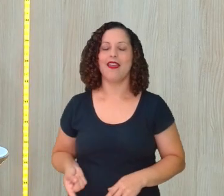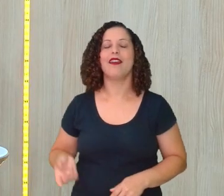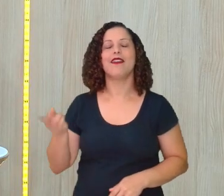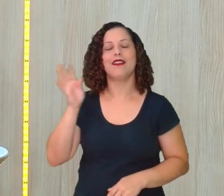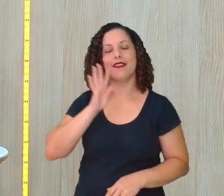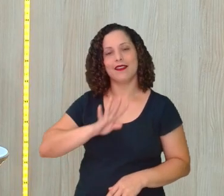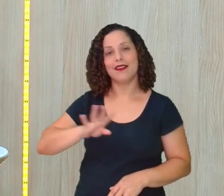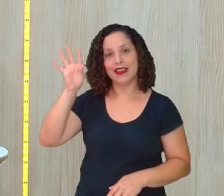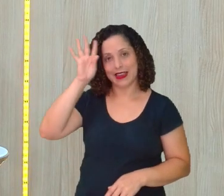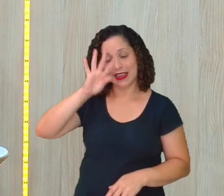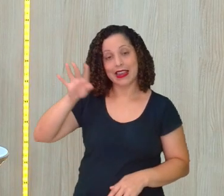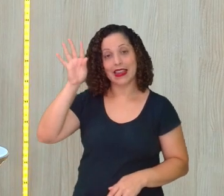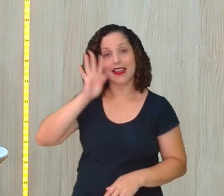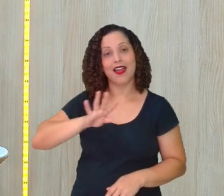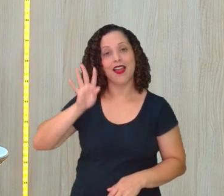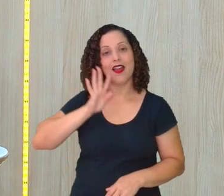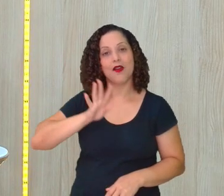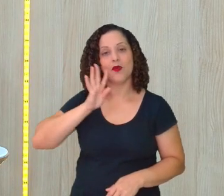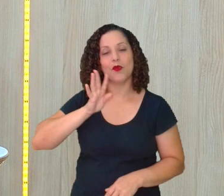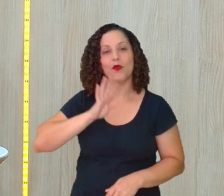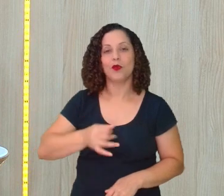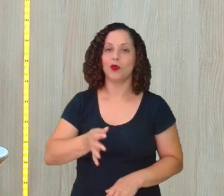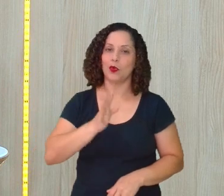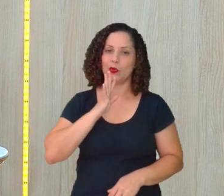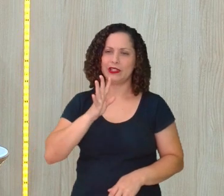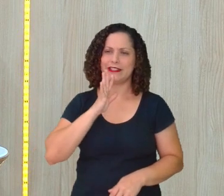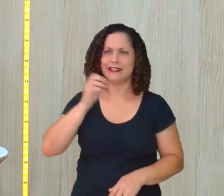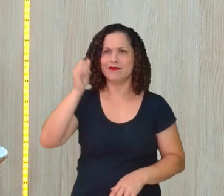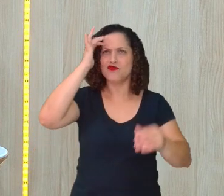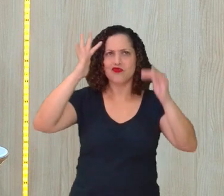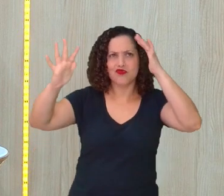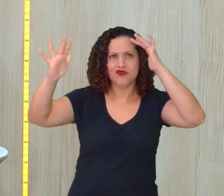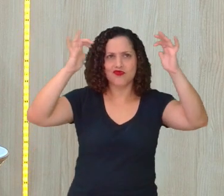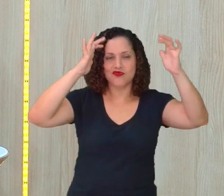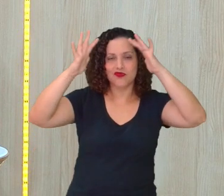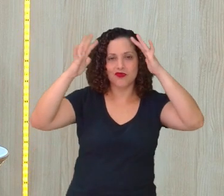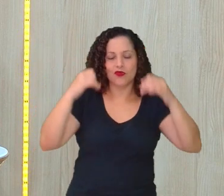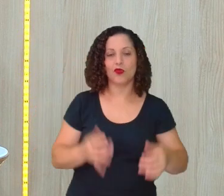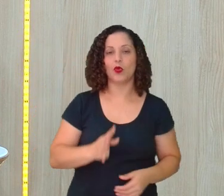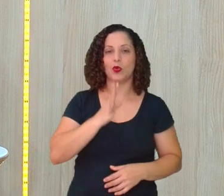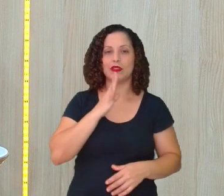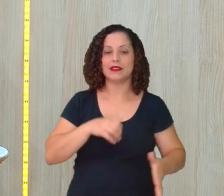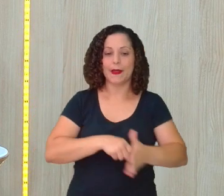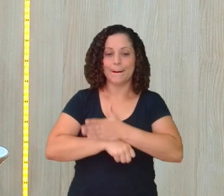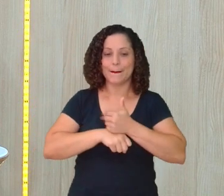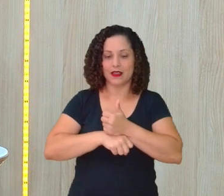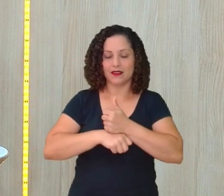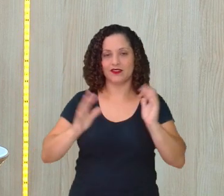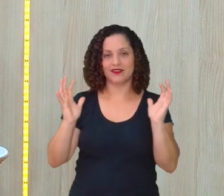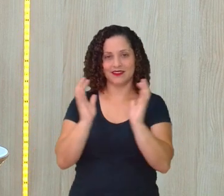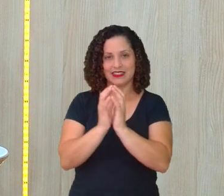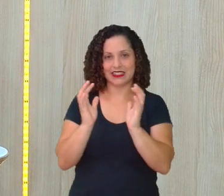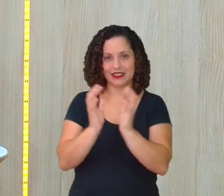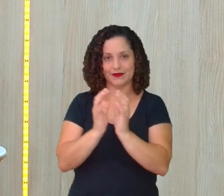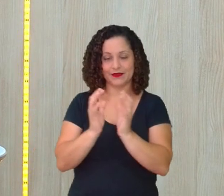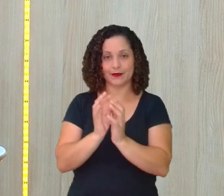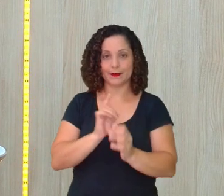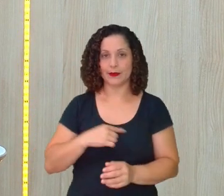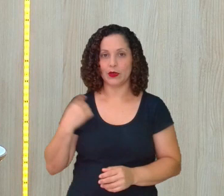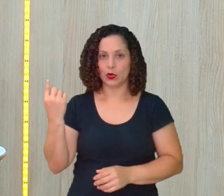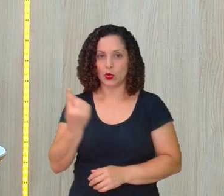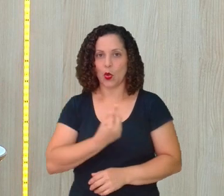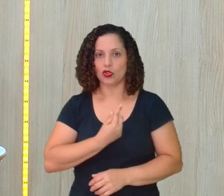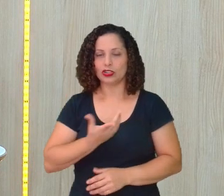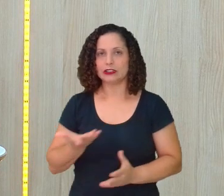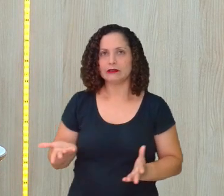foi muito boa para a gente conhecer um pouquinho, né, das nossas praças na nossa cidade e que a gente, se a gente tivesse sem